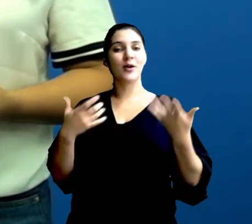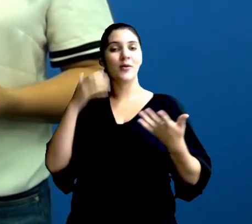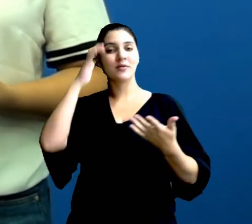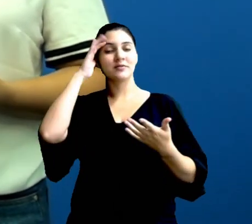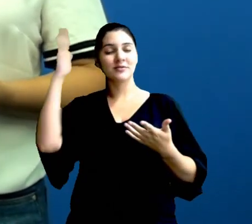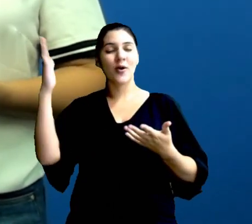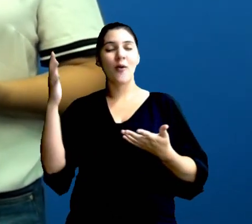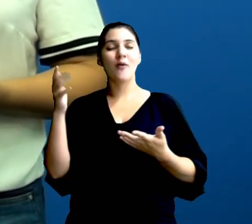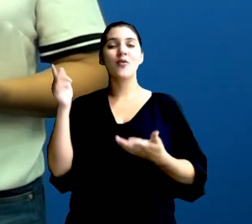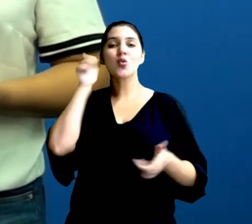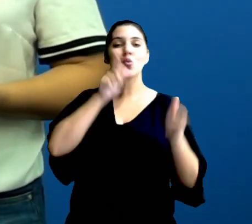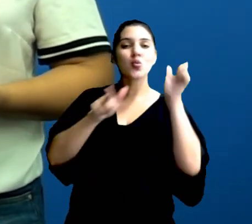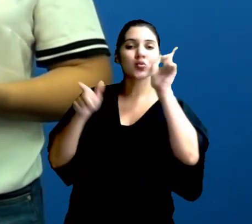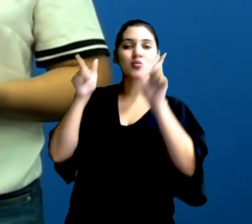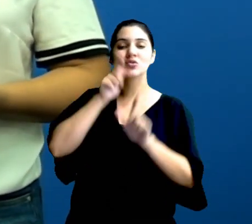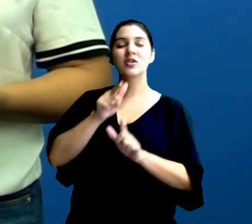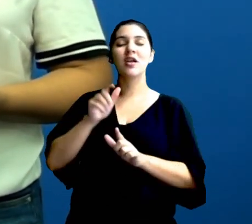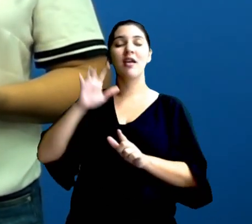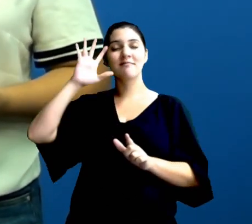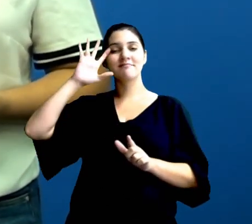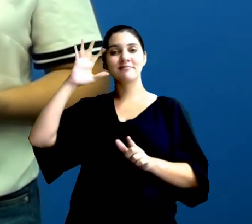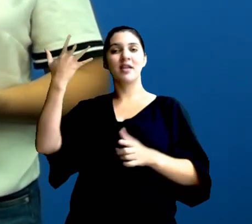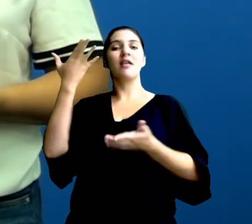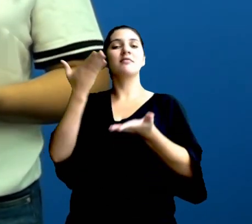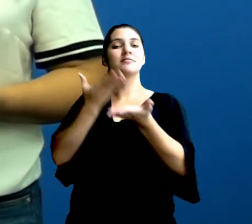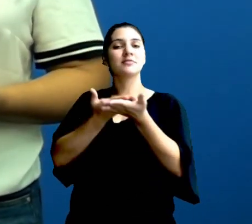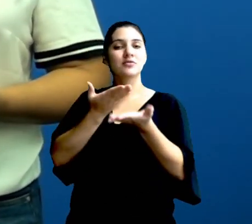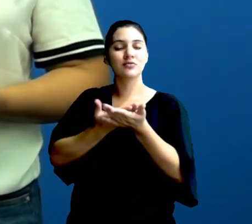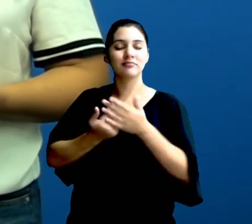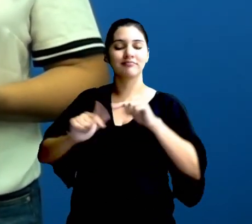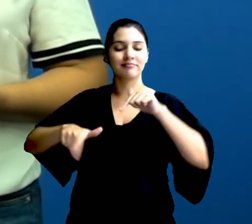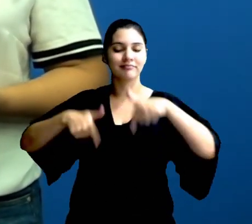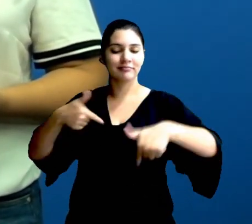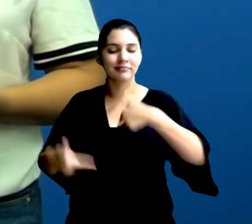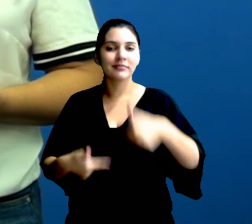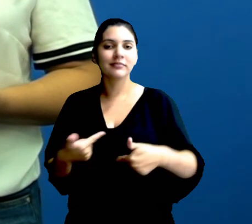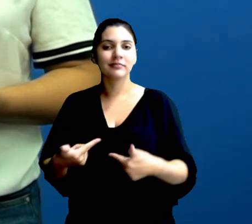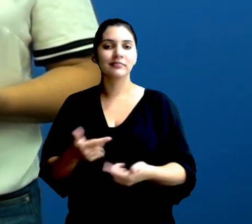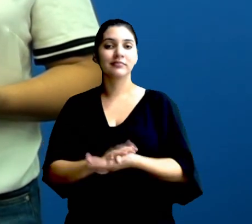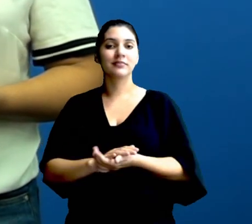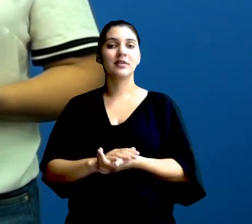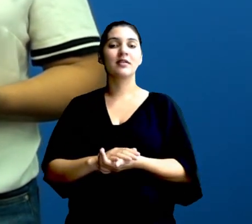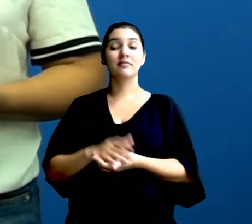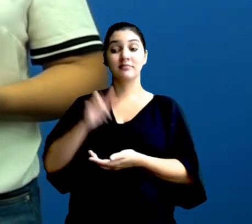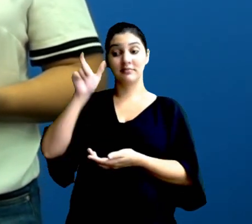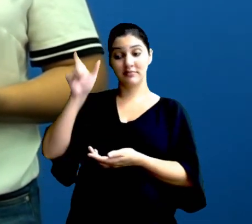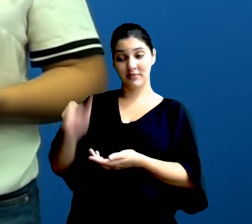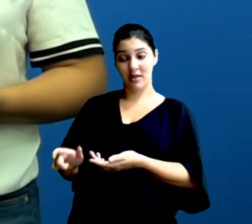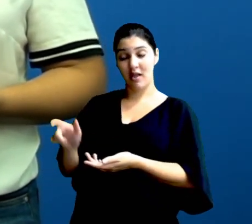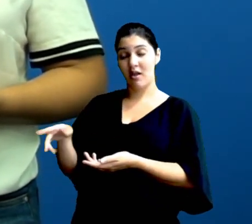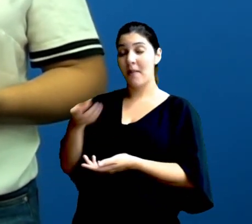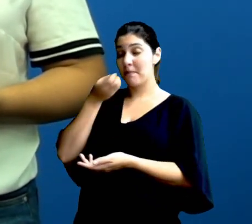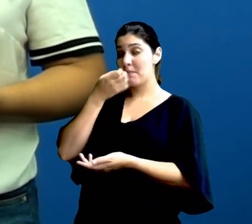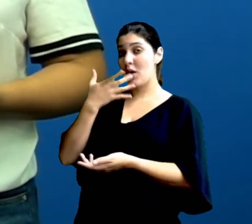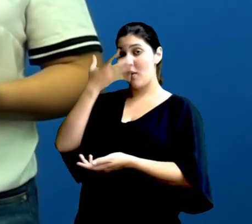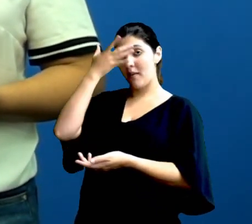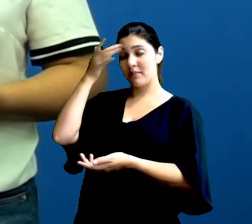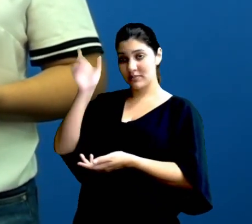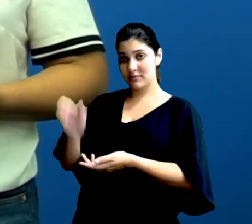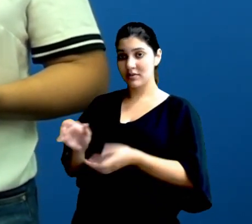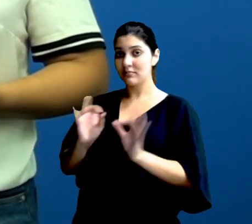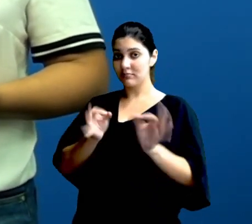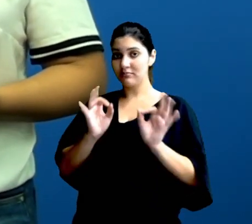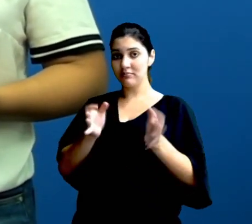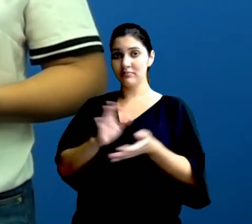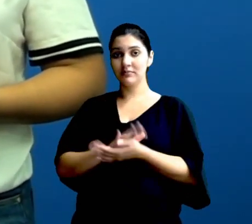e corra atrás. Realize, estude, trabalhe. Seja uma boa pessoa, tá